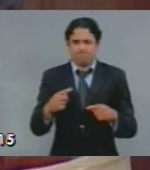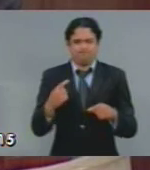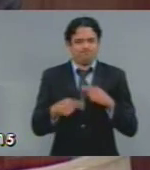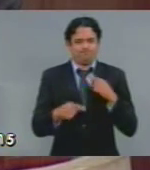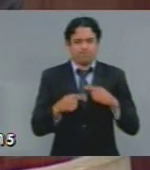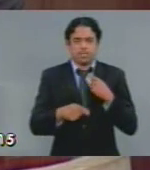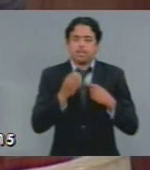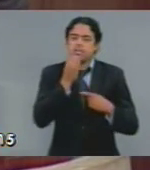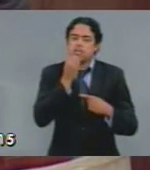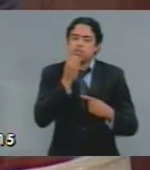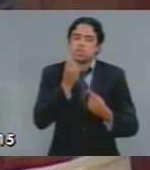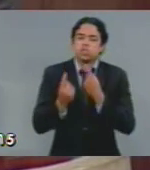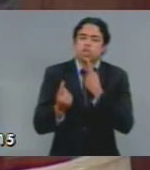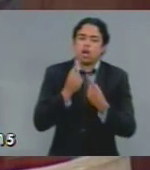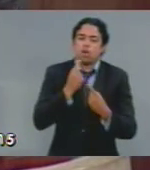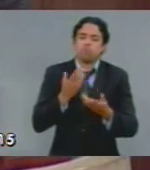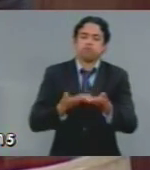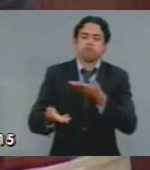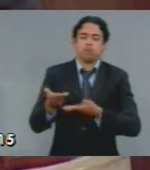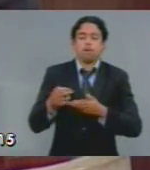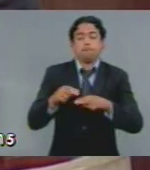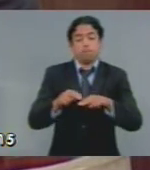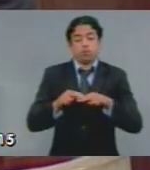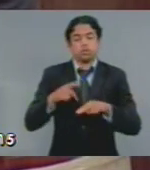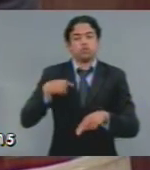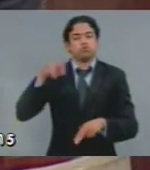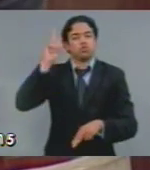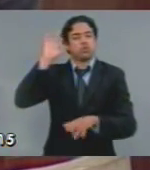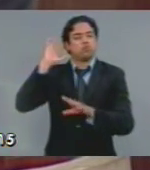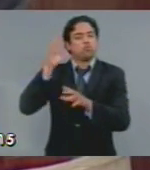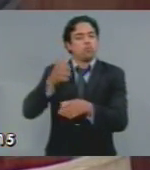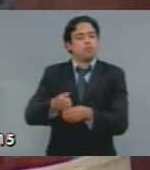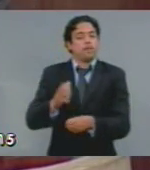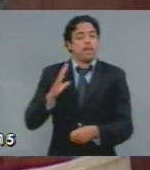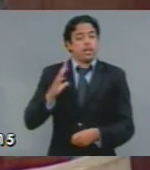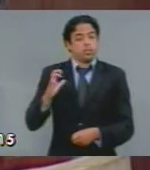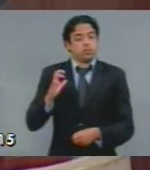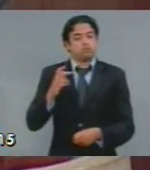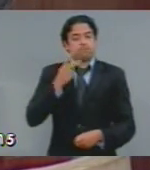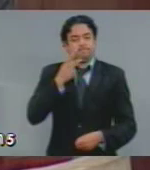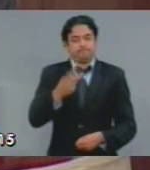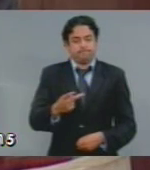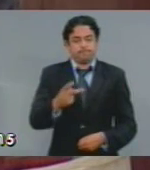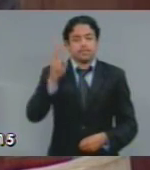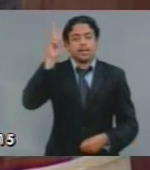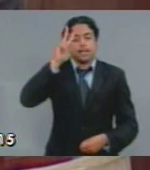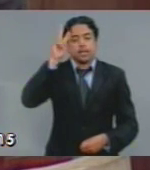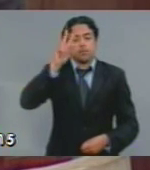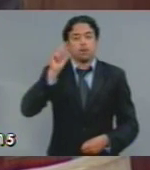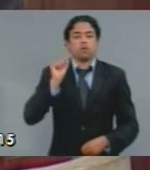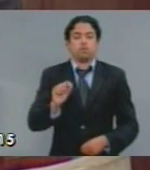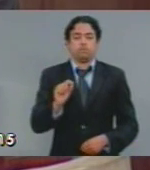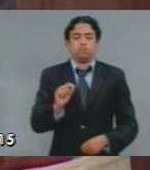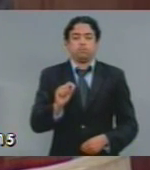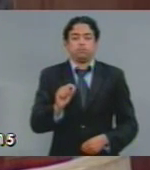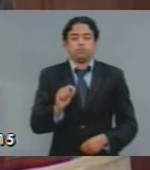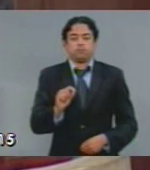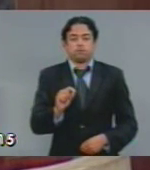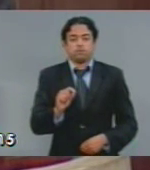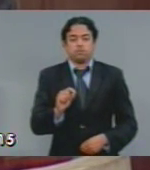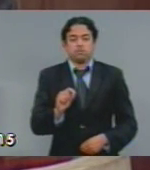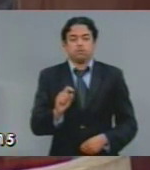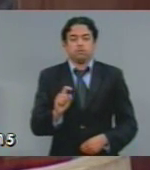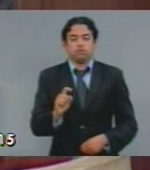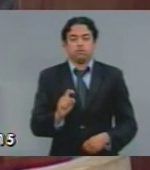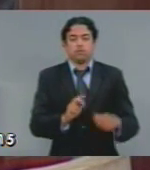devo, por dever ético com a história, lembrar que um reitor que não era um